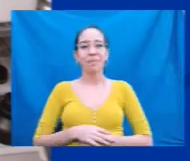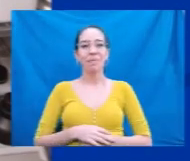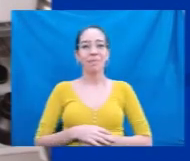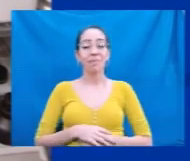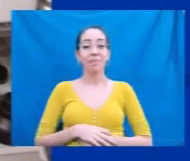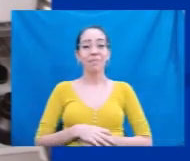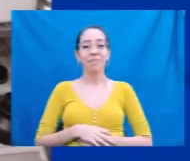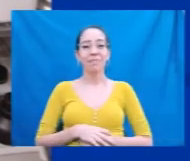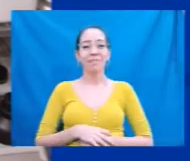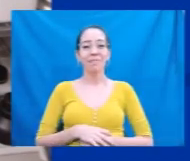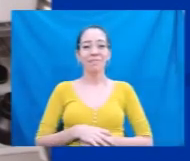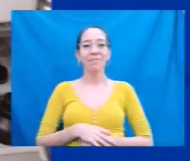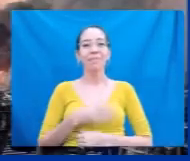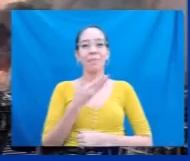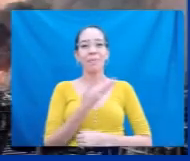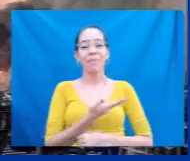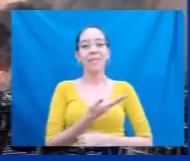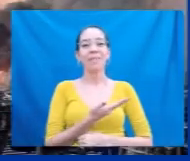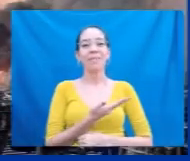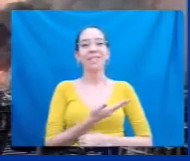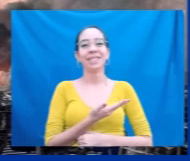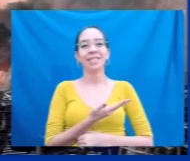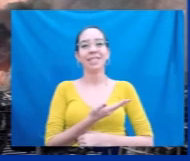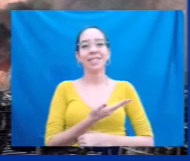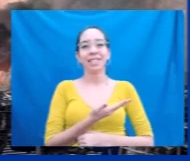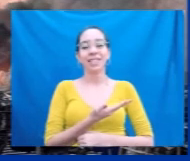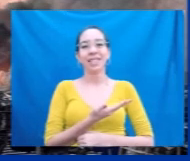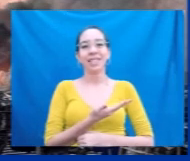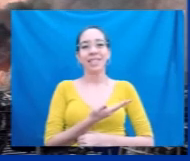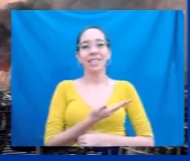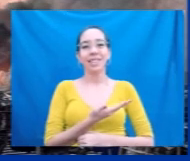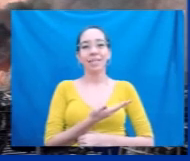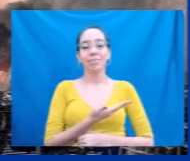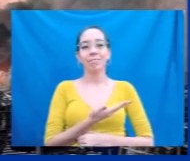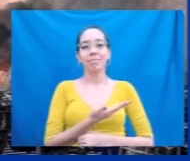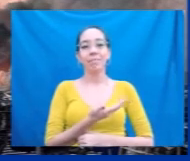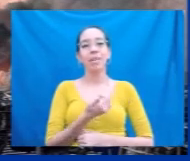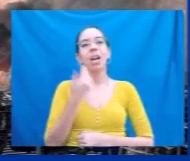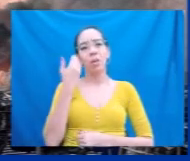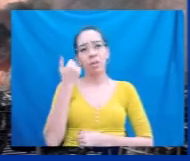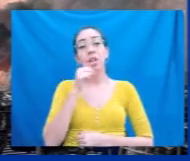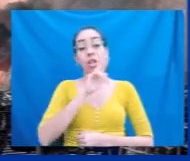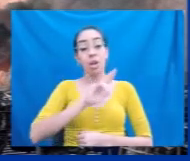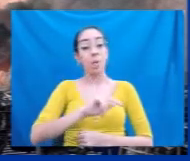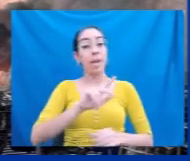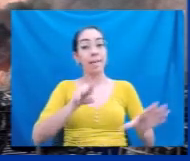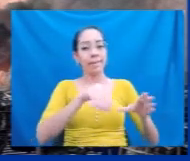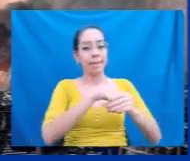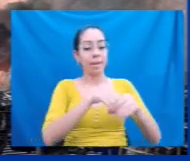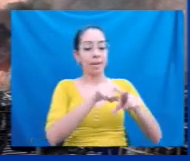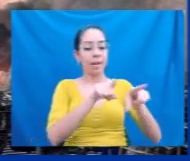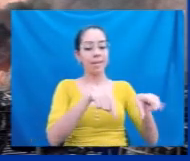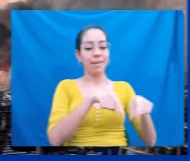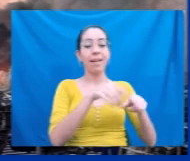dão muito errado. Então, apesar de não ser algo que envolva acidente de laboratório, né? Isso